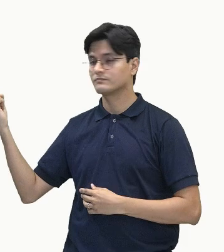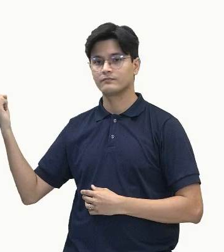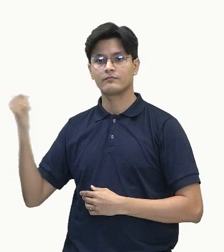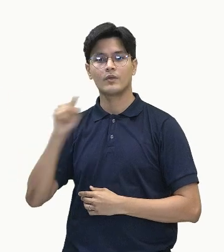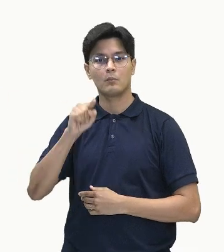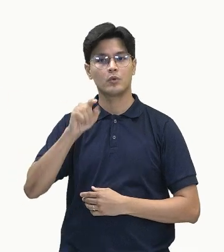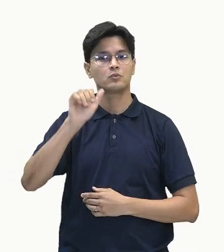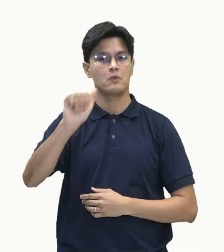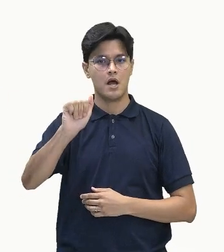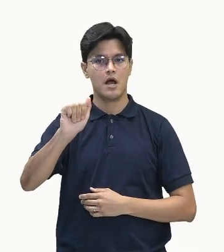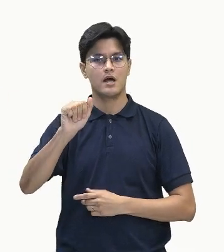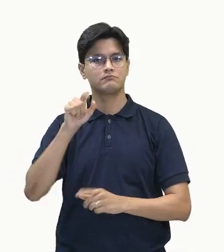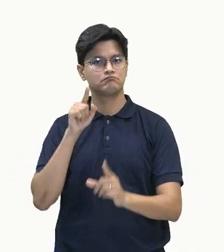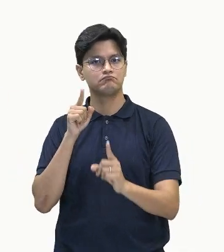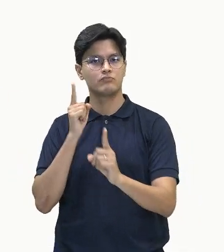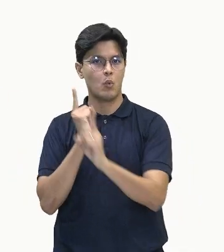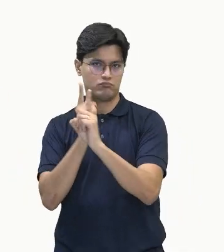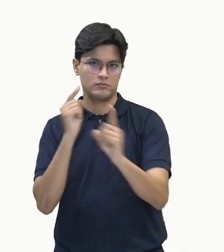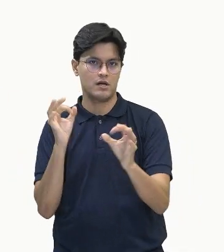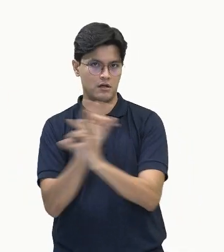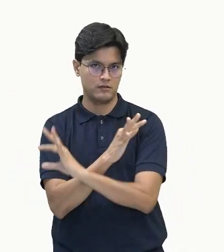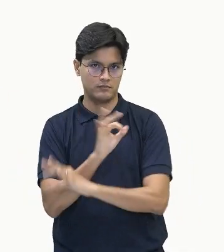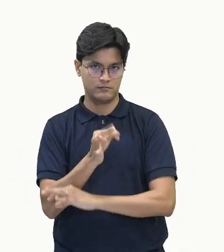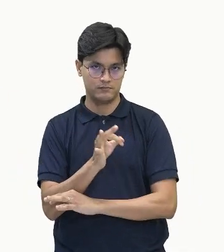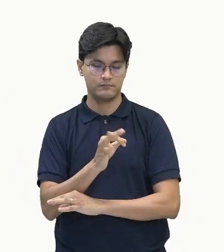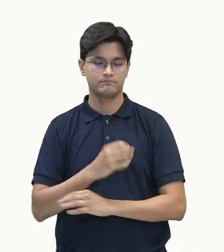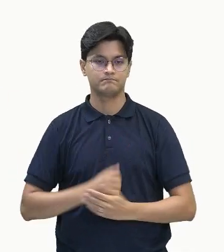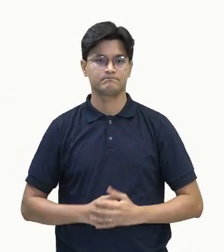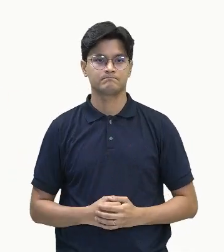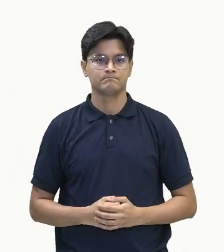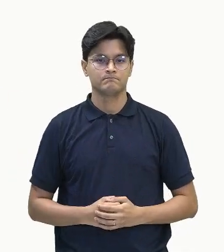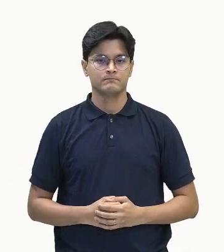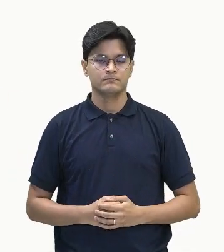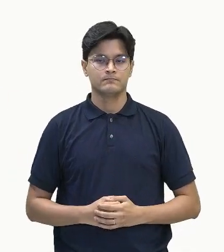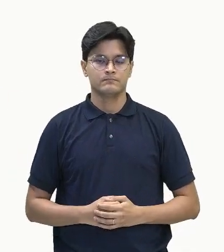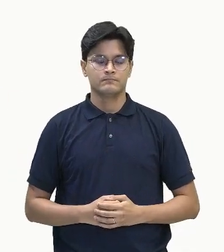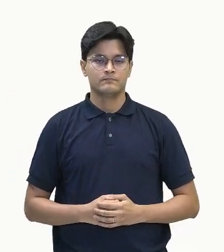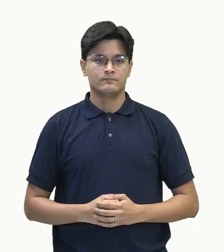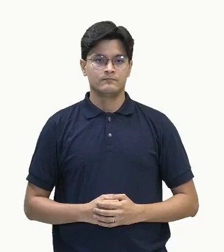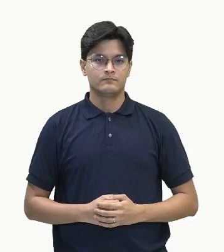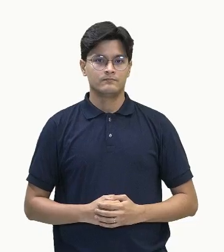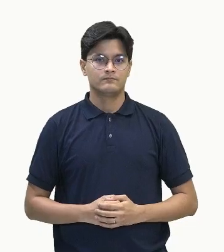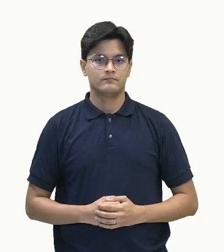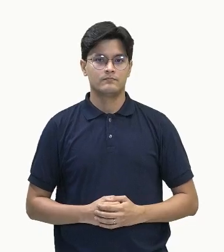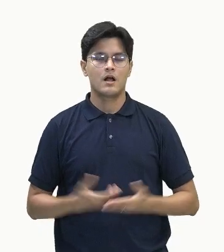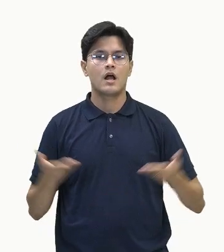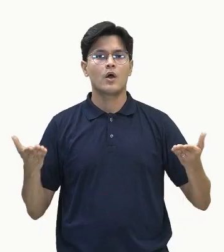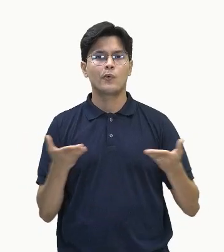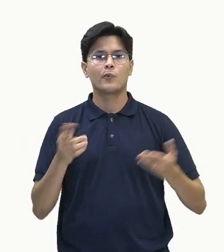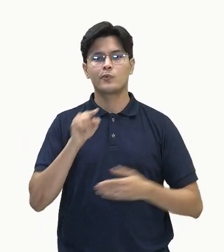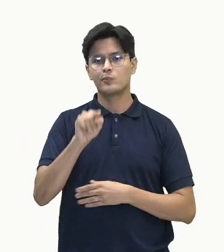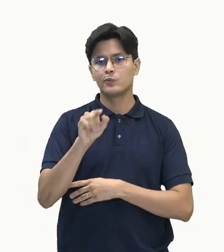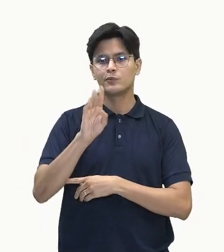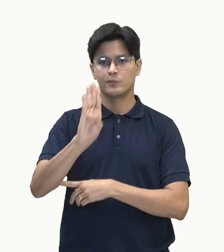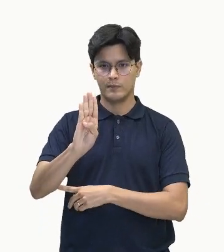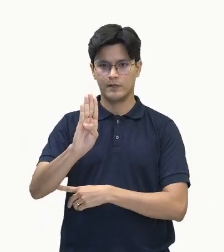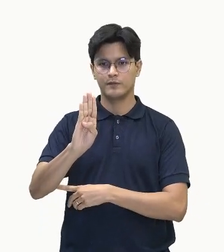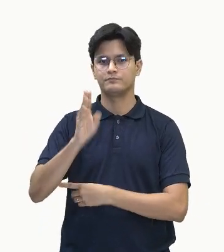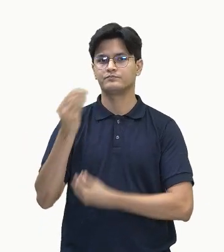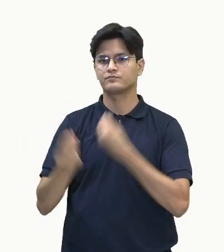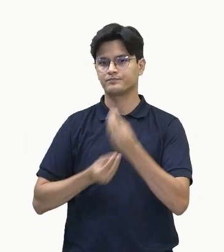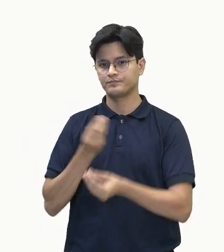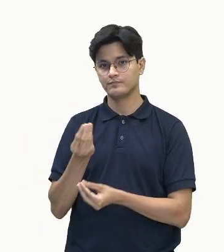Só mudar aqui a cor rapidinho. Aí, ficou mais bonito agora. Próximo, ponto B. O ponto B tem